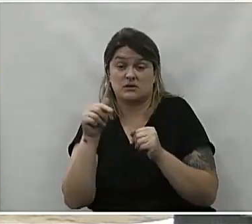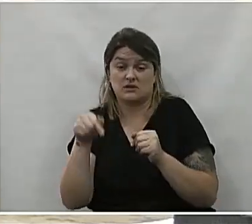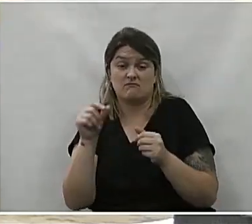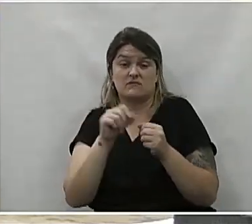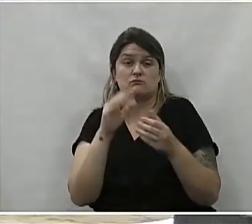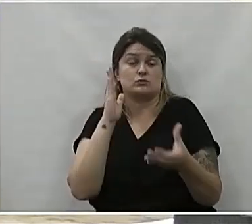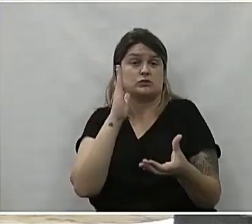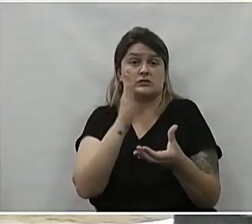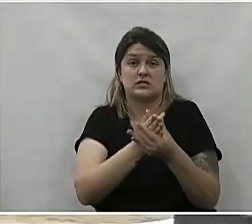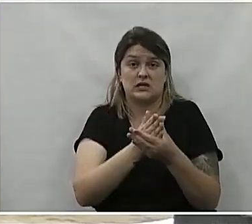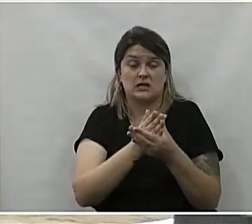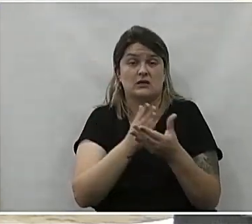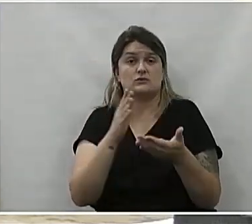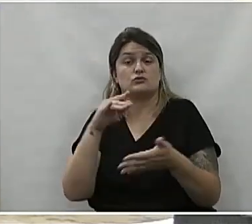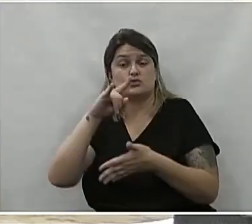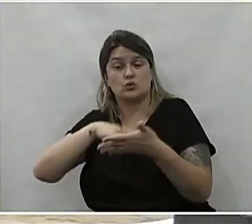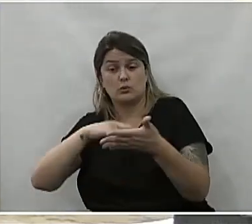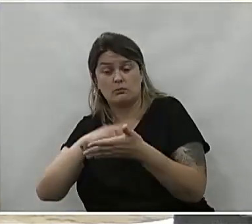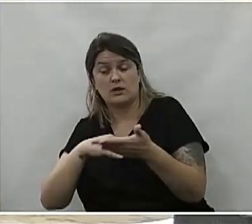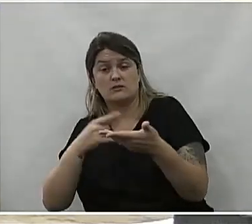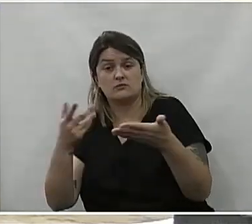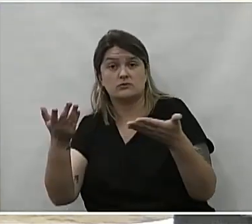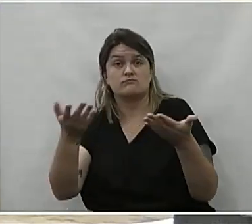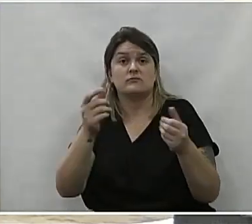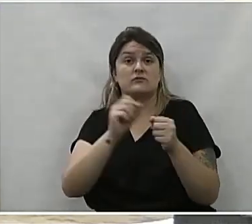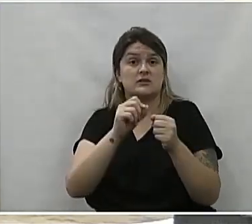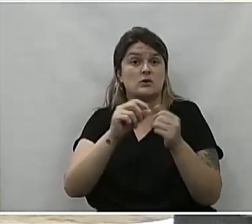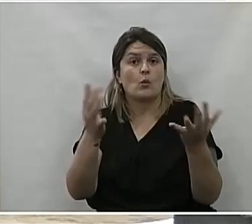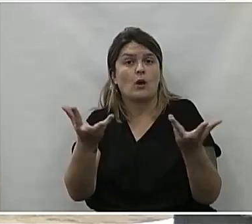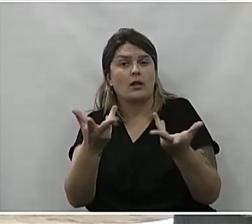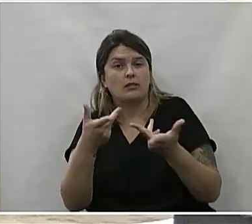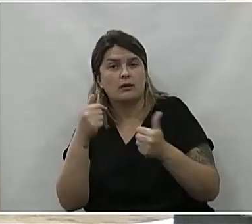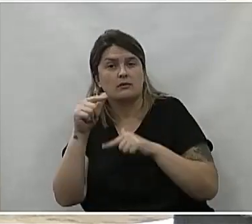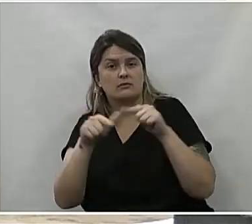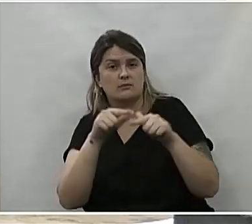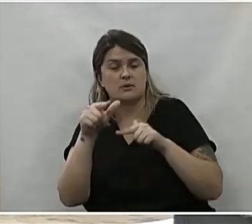processos Em qualidade De serviços